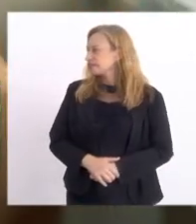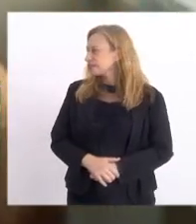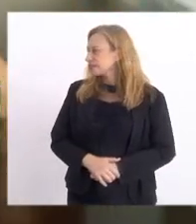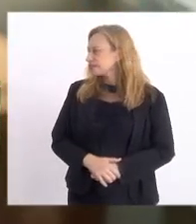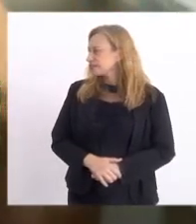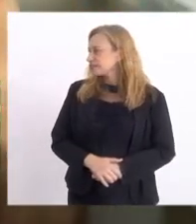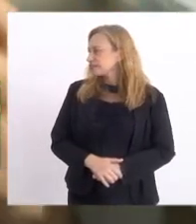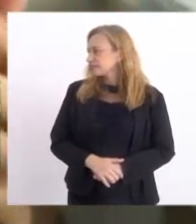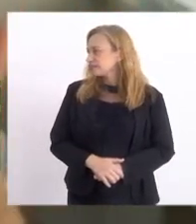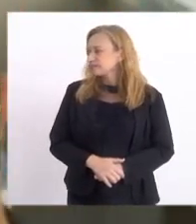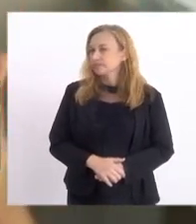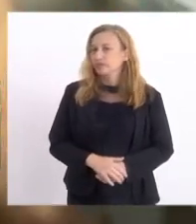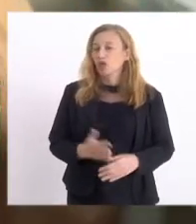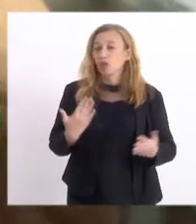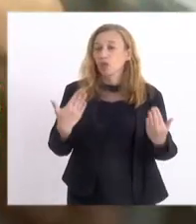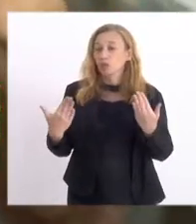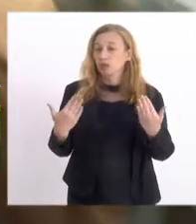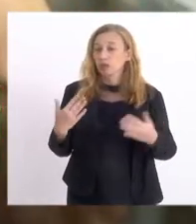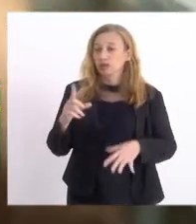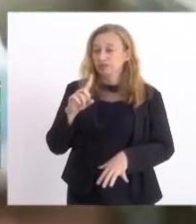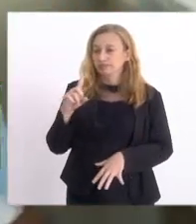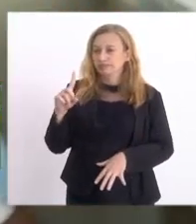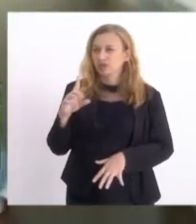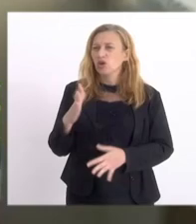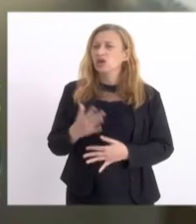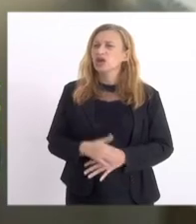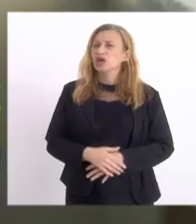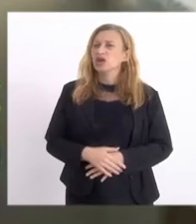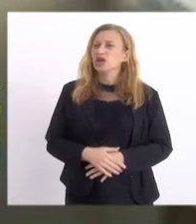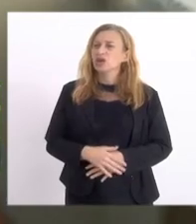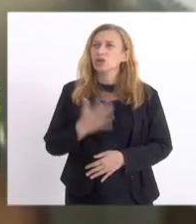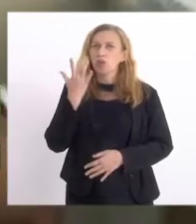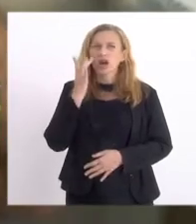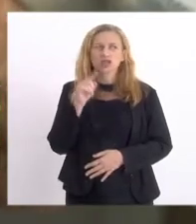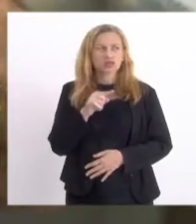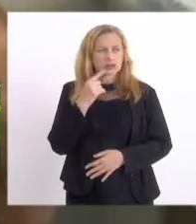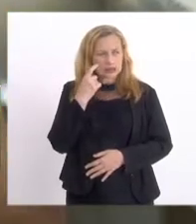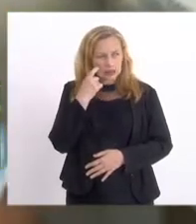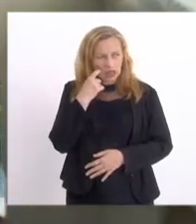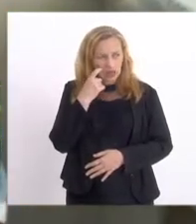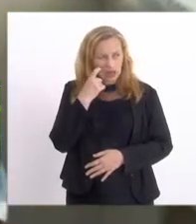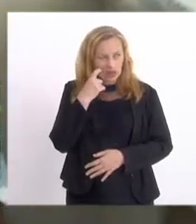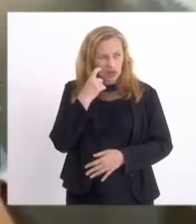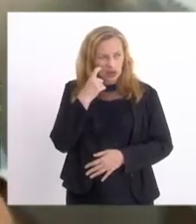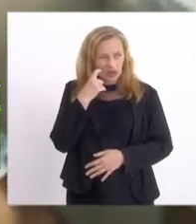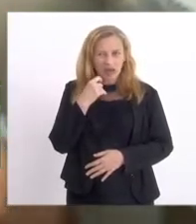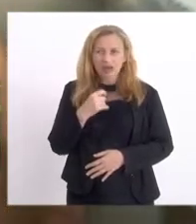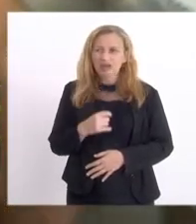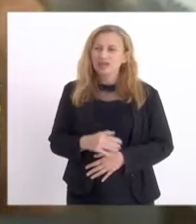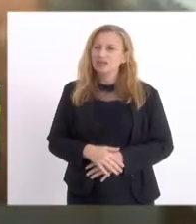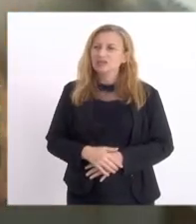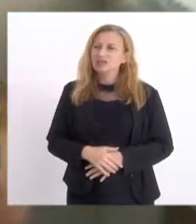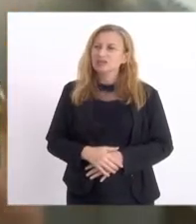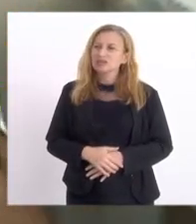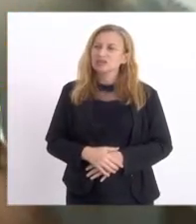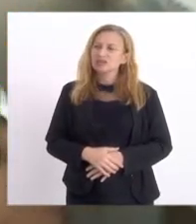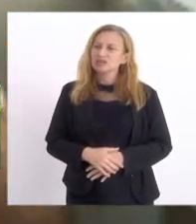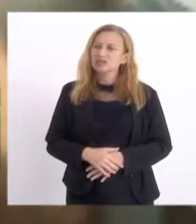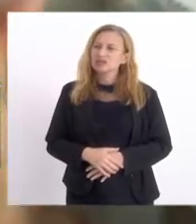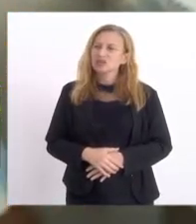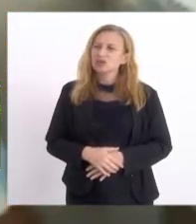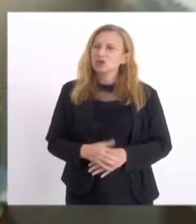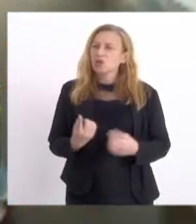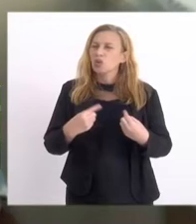Então, eu acho que fica de melhor tom que fosse contra exatamente